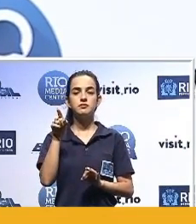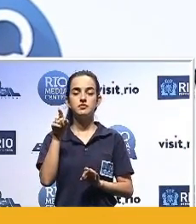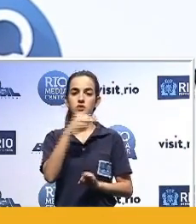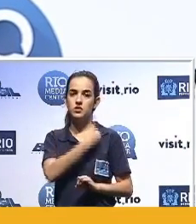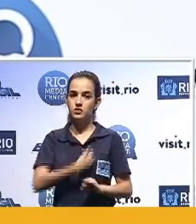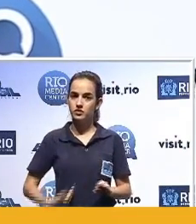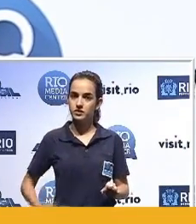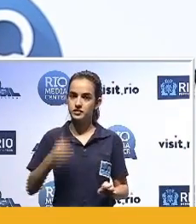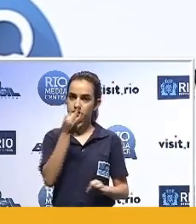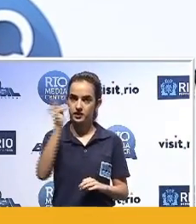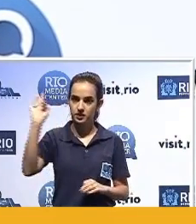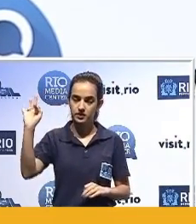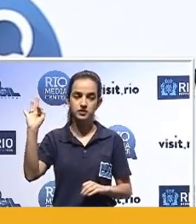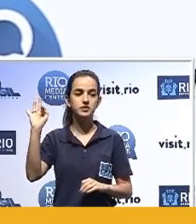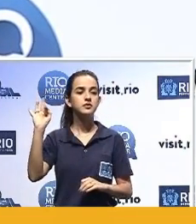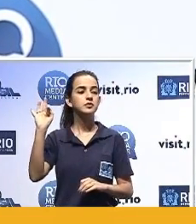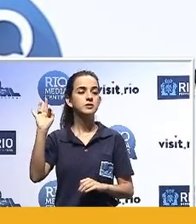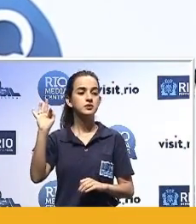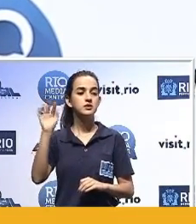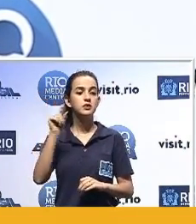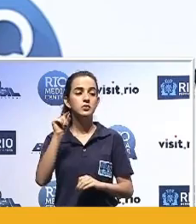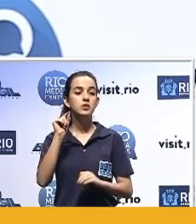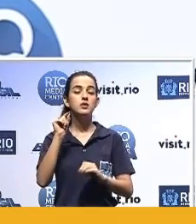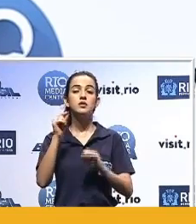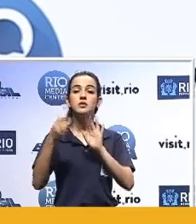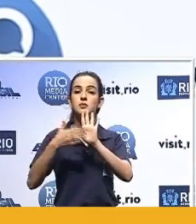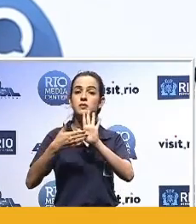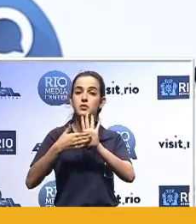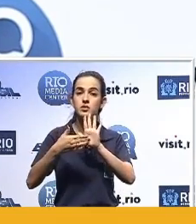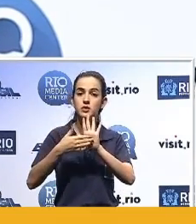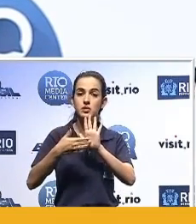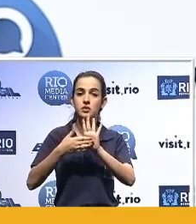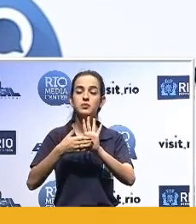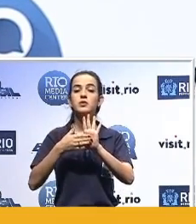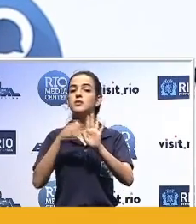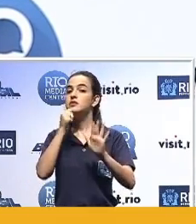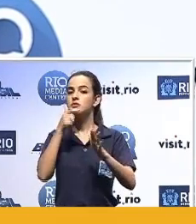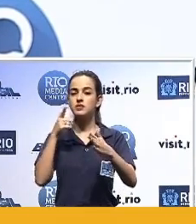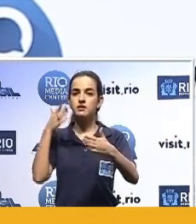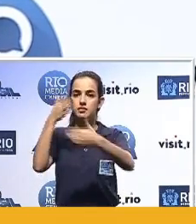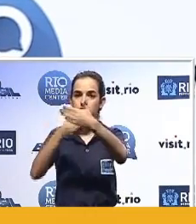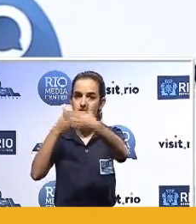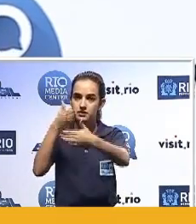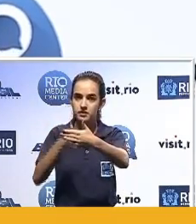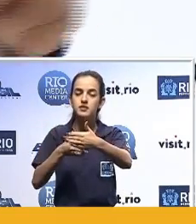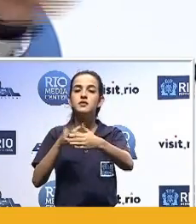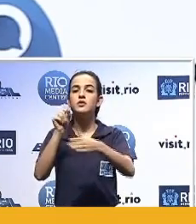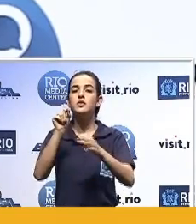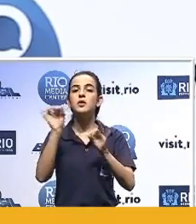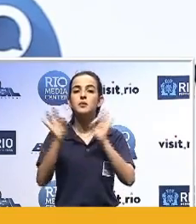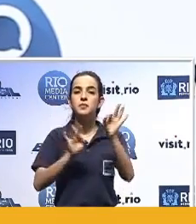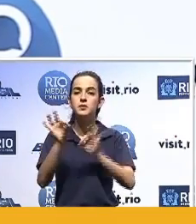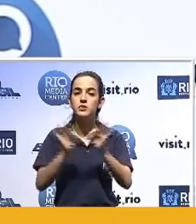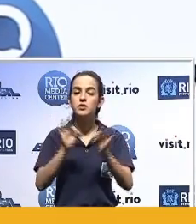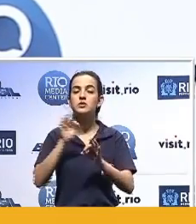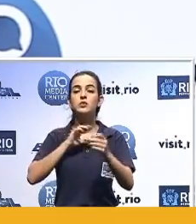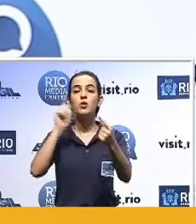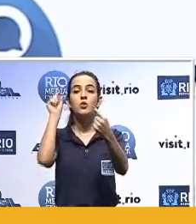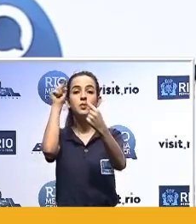2011. Esse programa se chama Programa Turismo Internacional Sem Limites, e é um programa que tem como